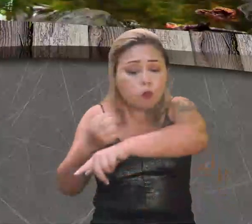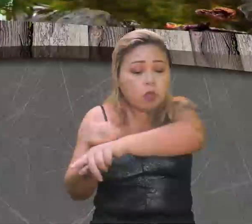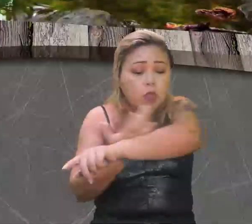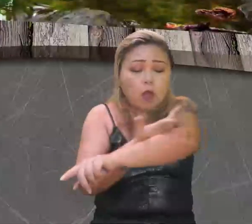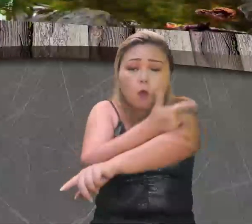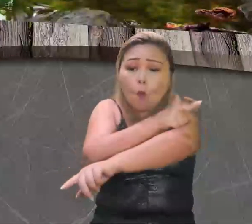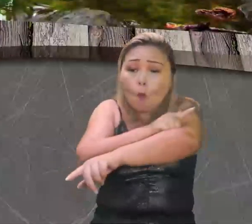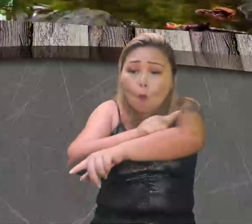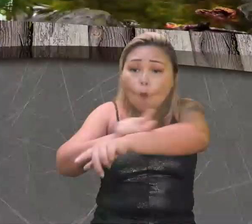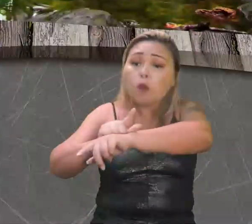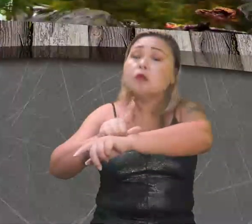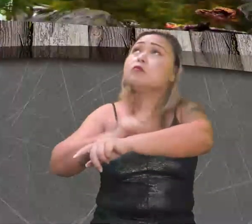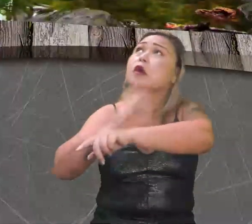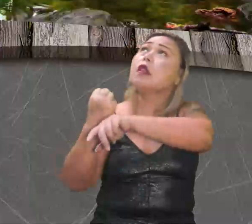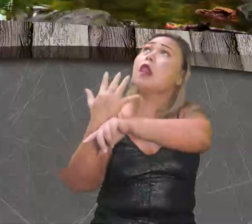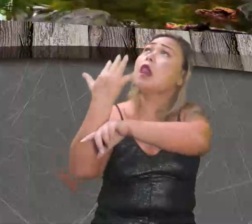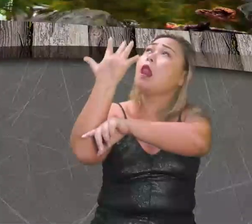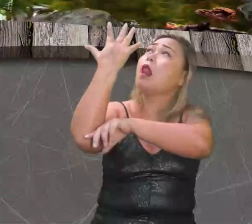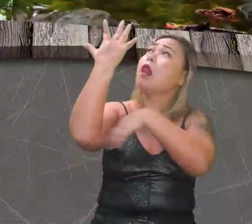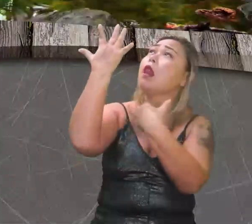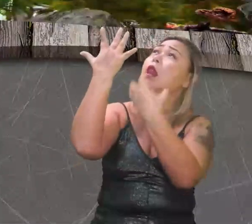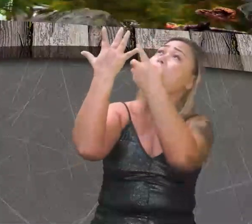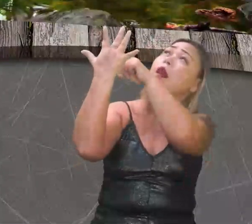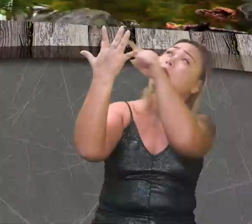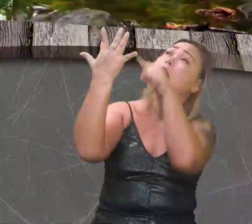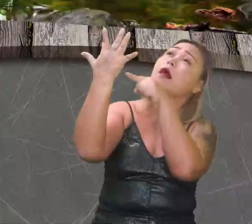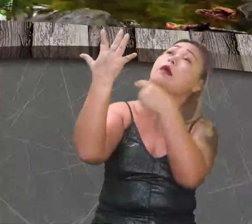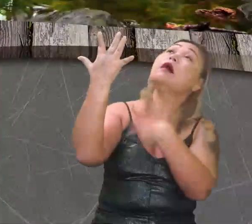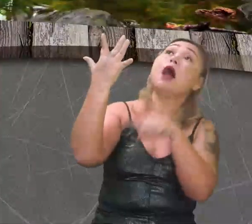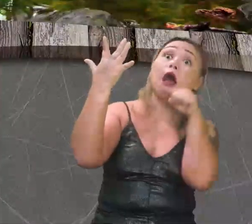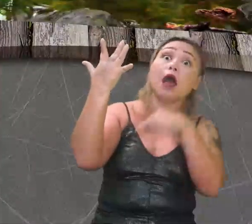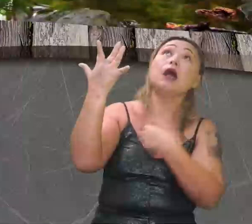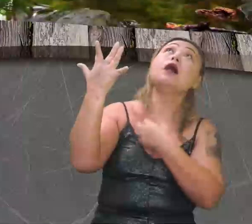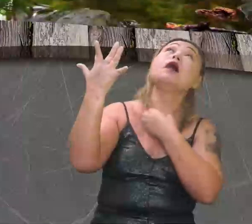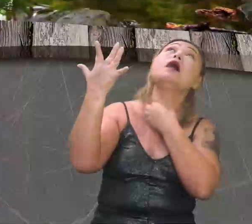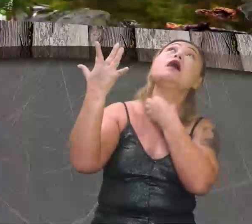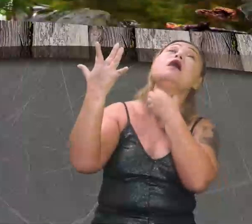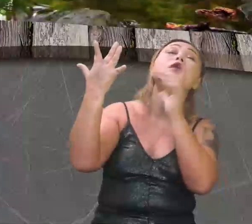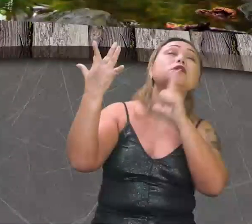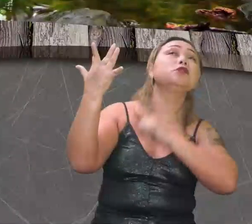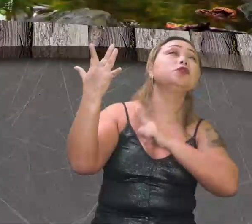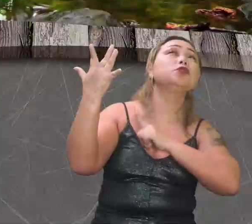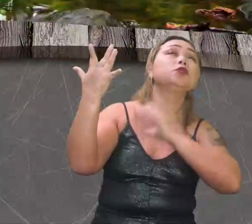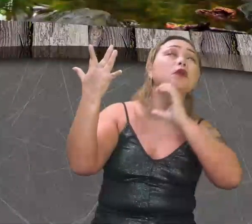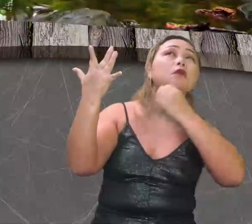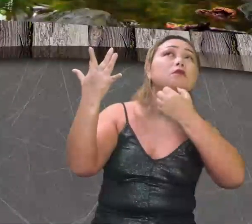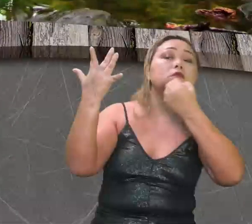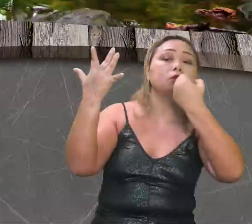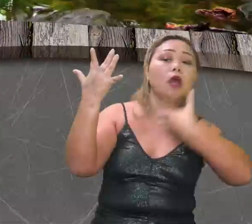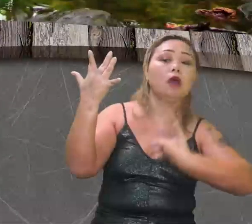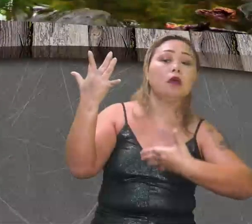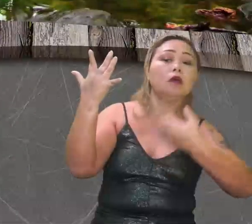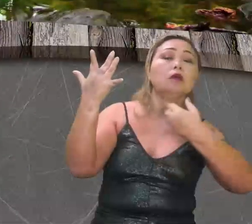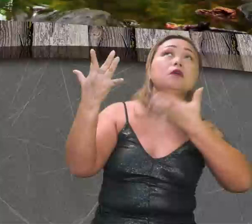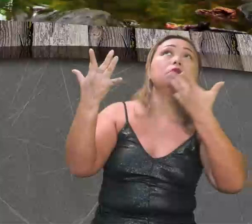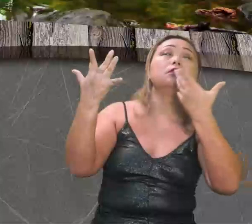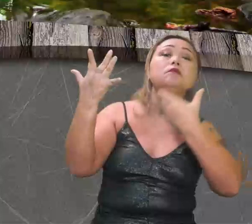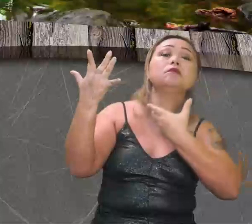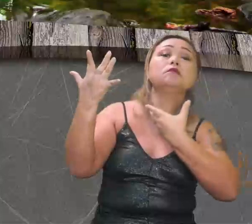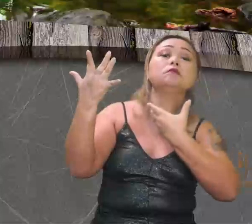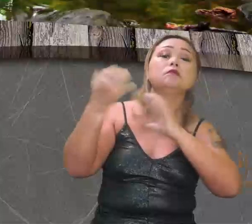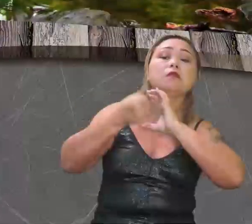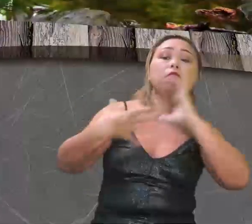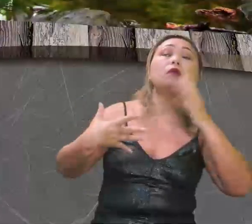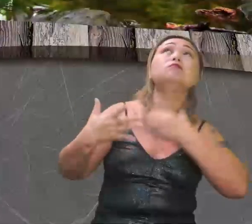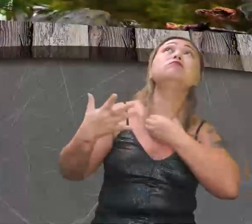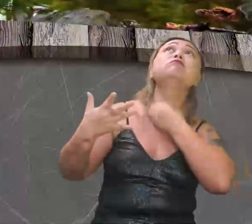tem vegetação nas copas das árvores, aquelas que já tinham característica, já tem aquela característica